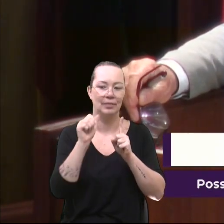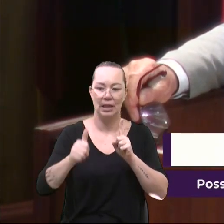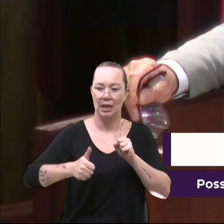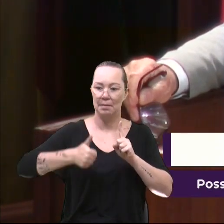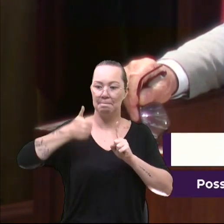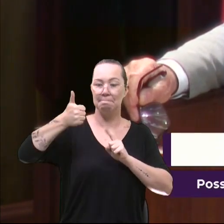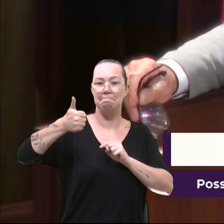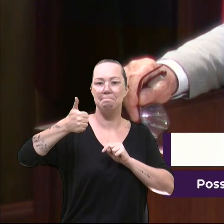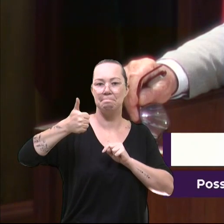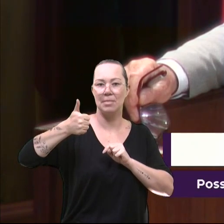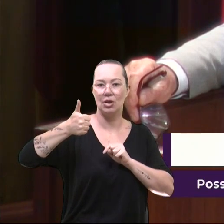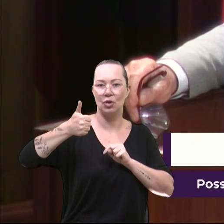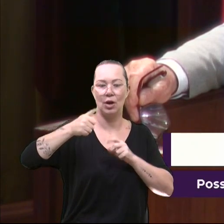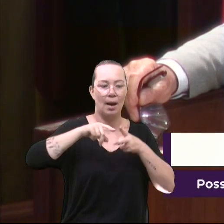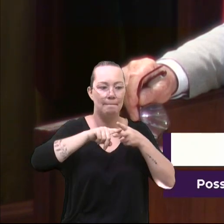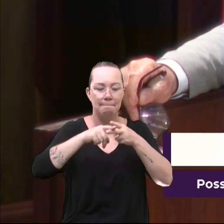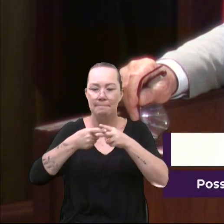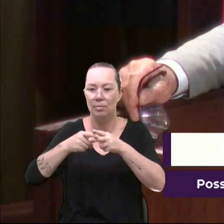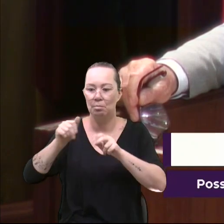manutenção.